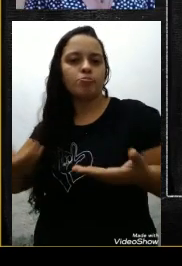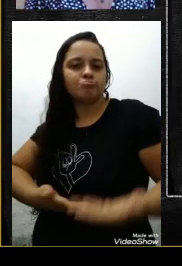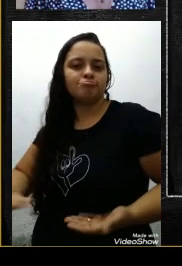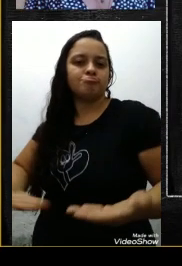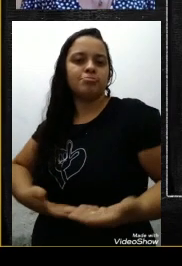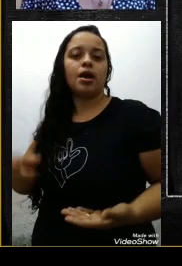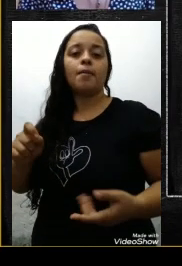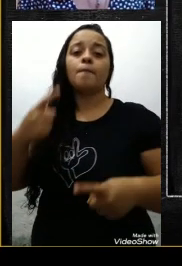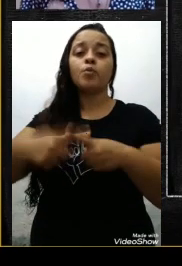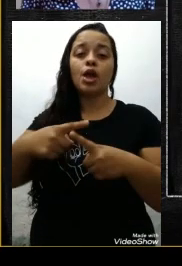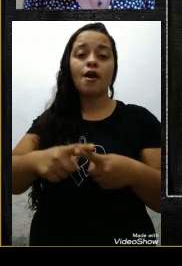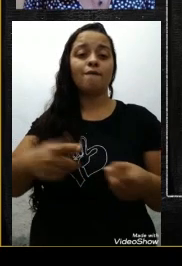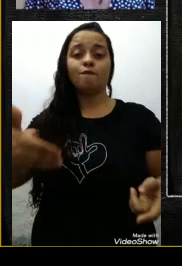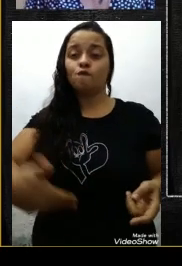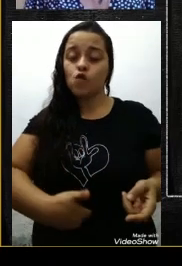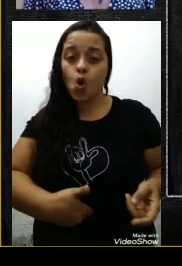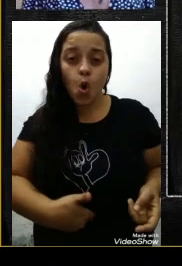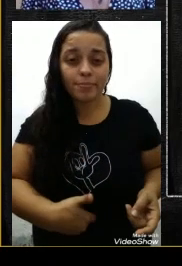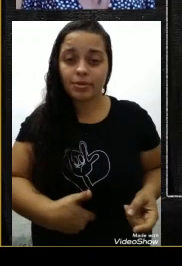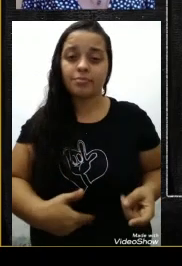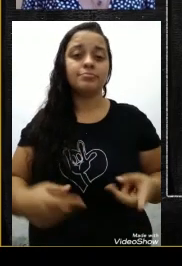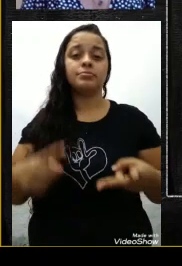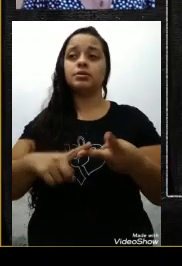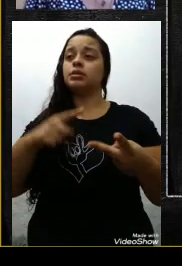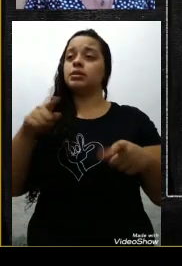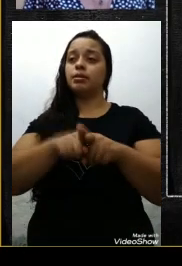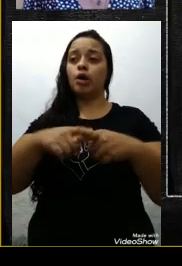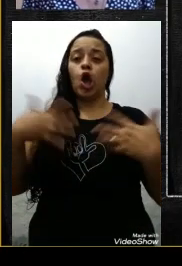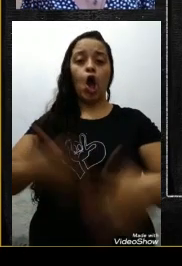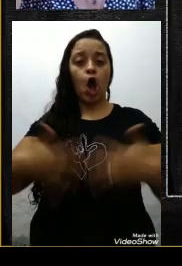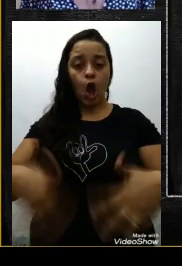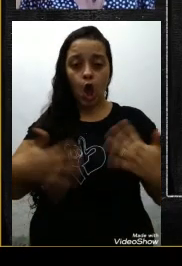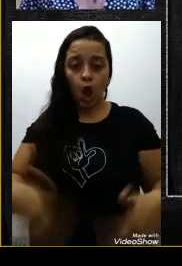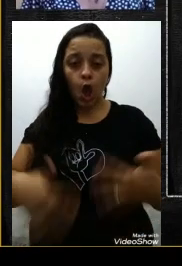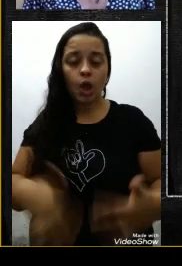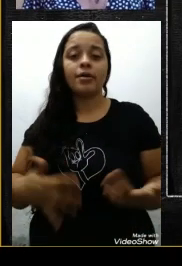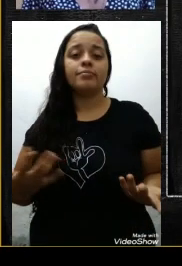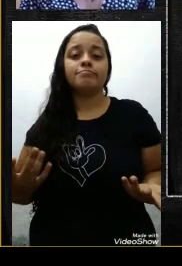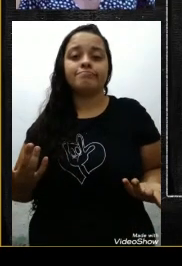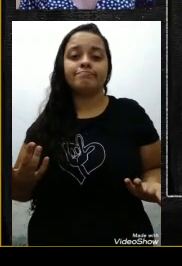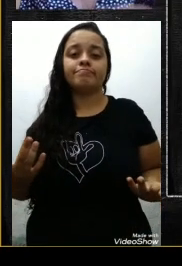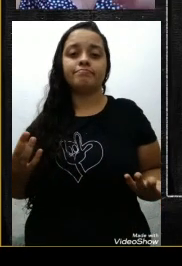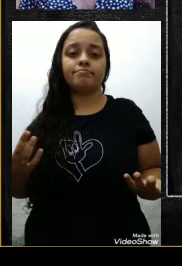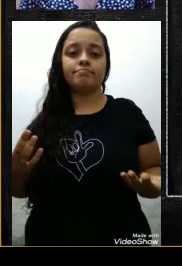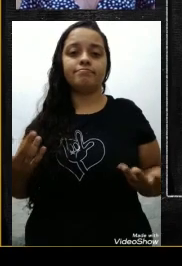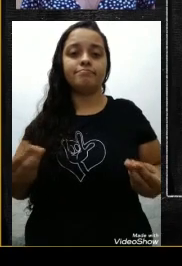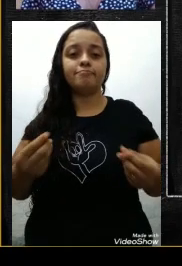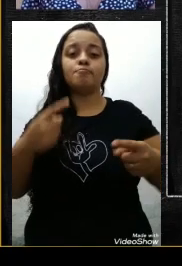motivado principalmente pela fome extrema, o desespero da população devido